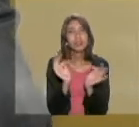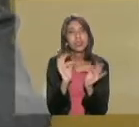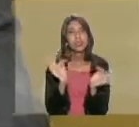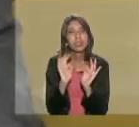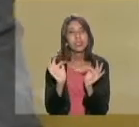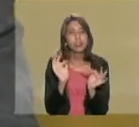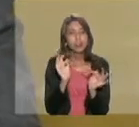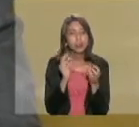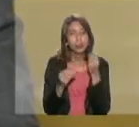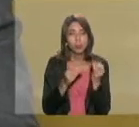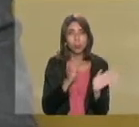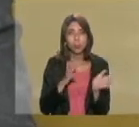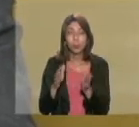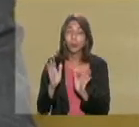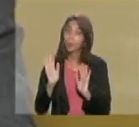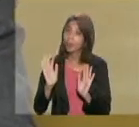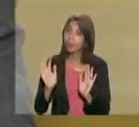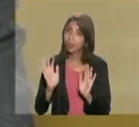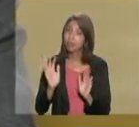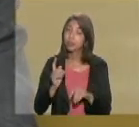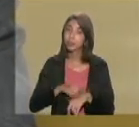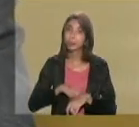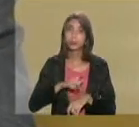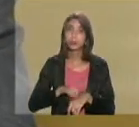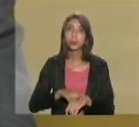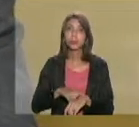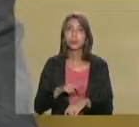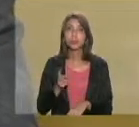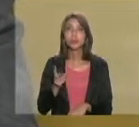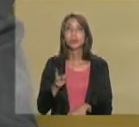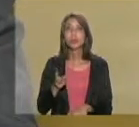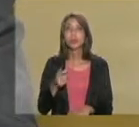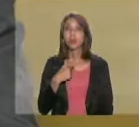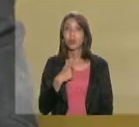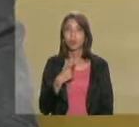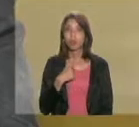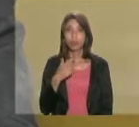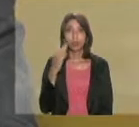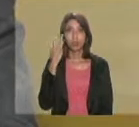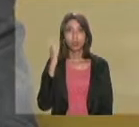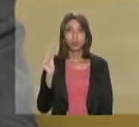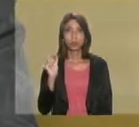os procedimentos, mas, ao mesmo tempo,